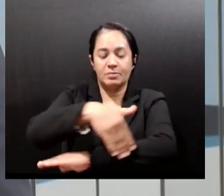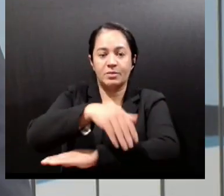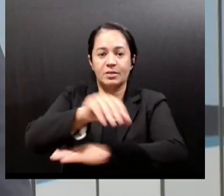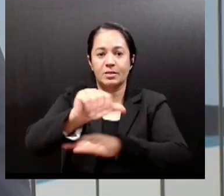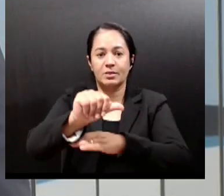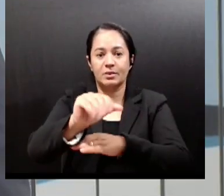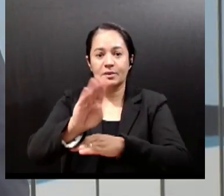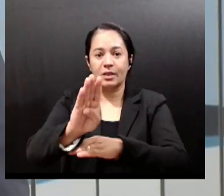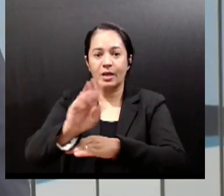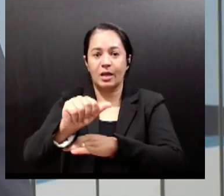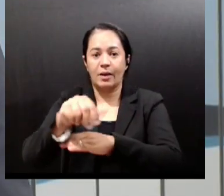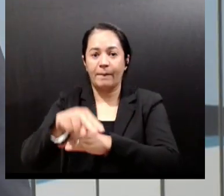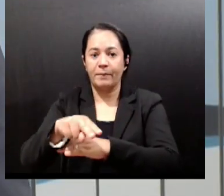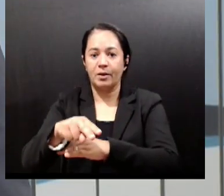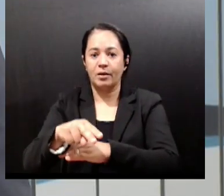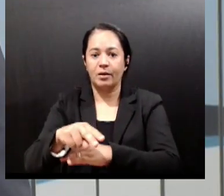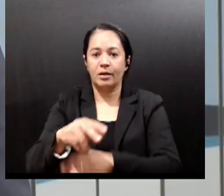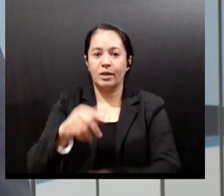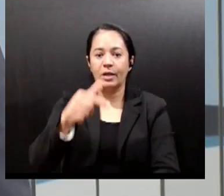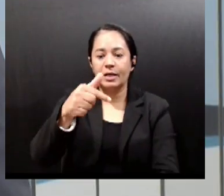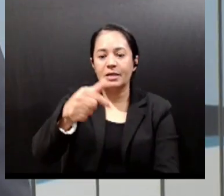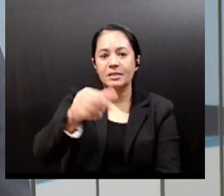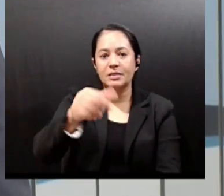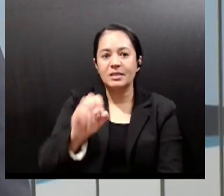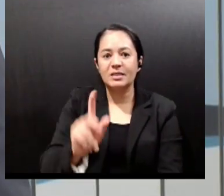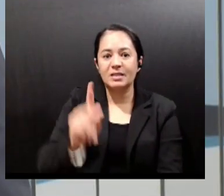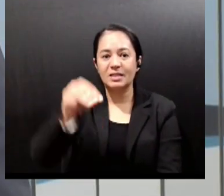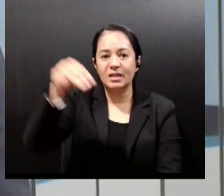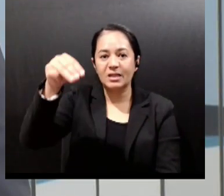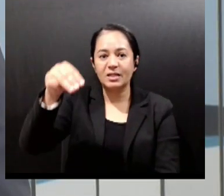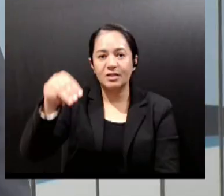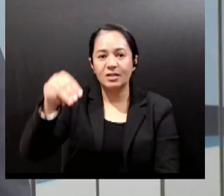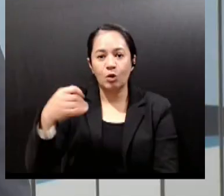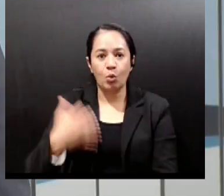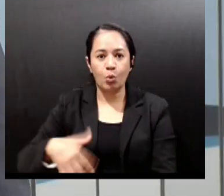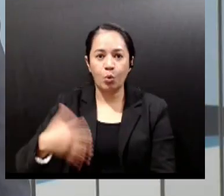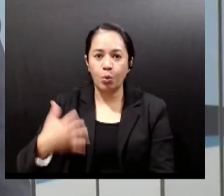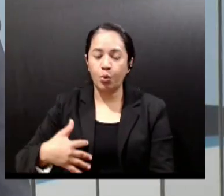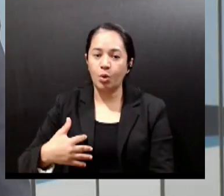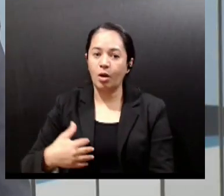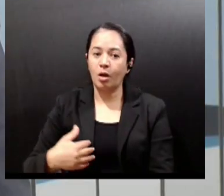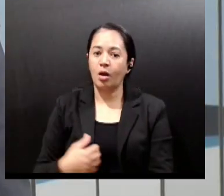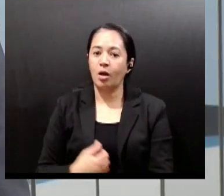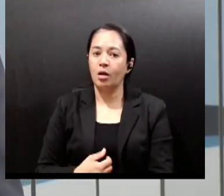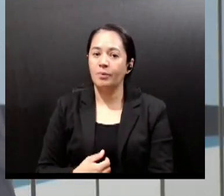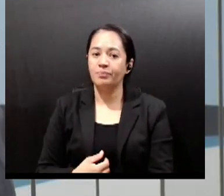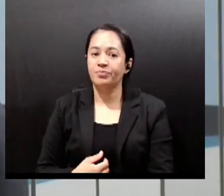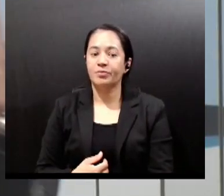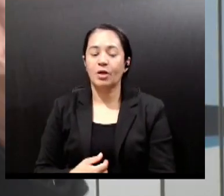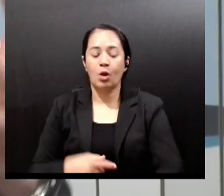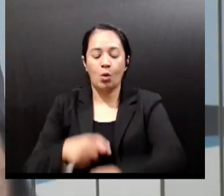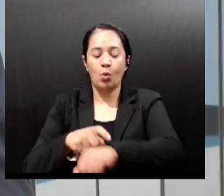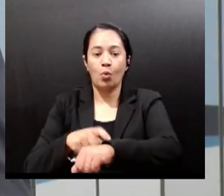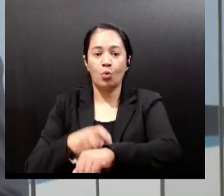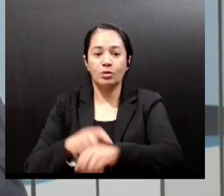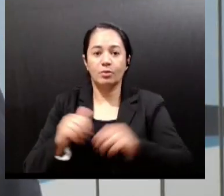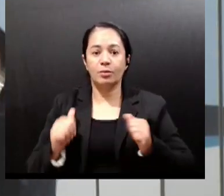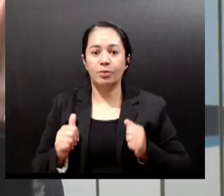hora. Então, da pessoa passar acima desse limite é muito alto. O tempo de reação de